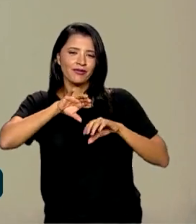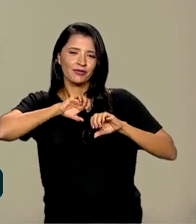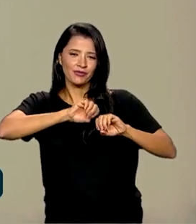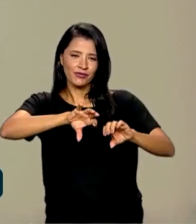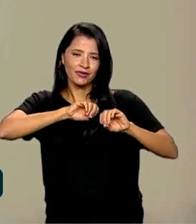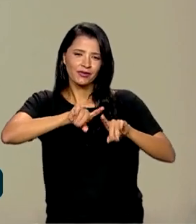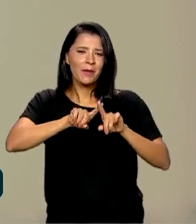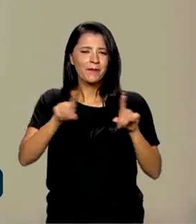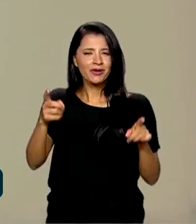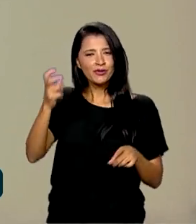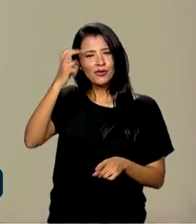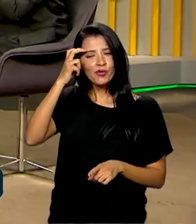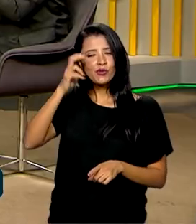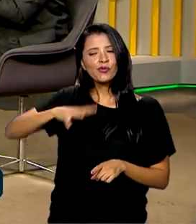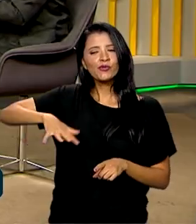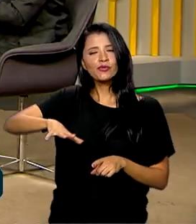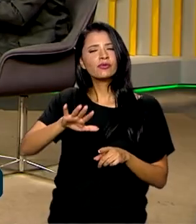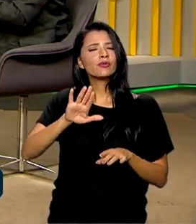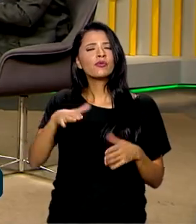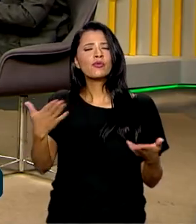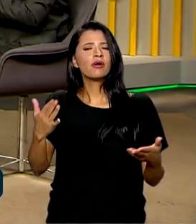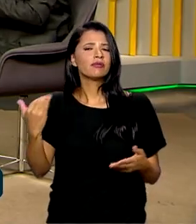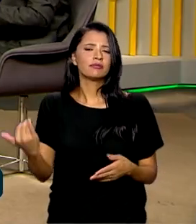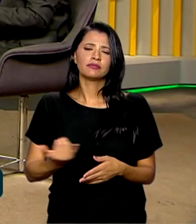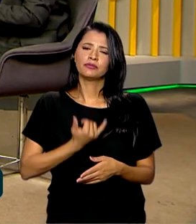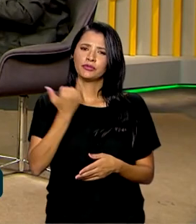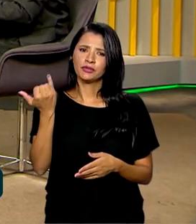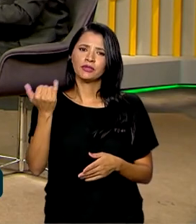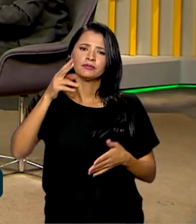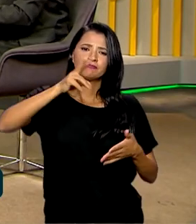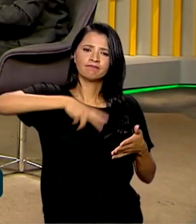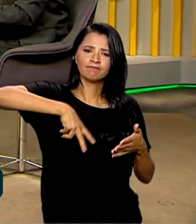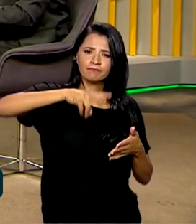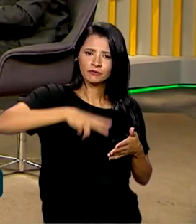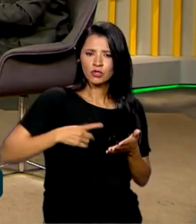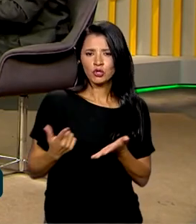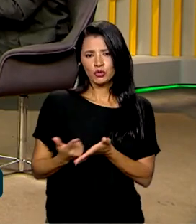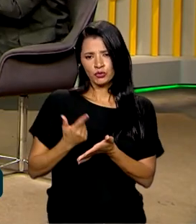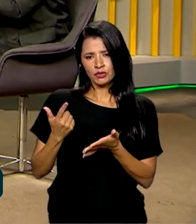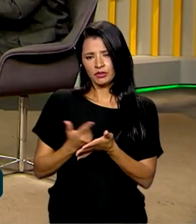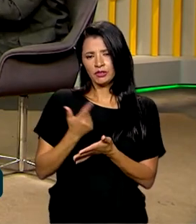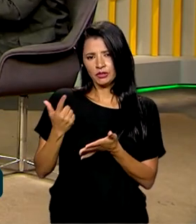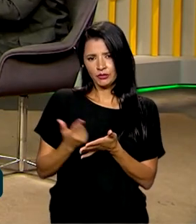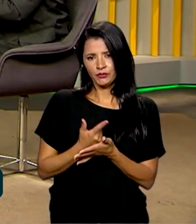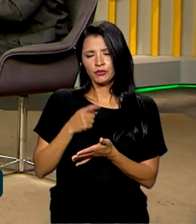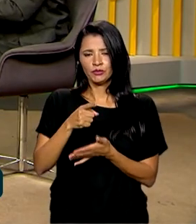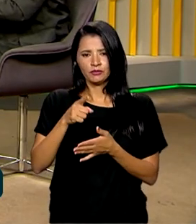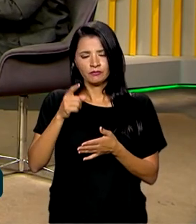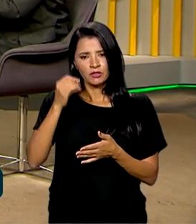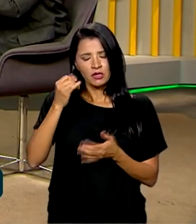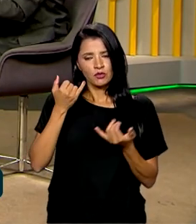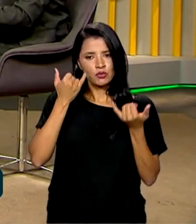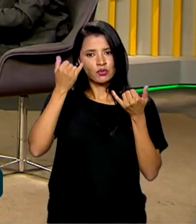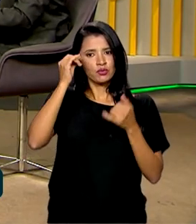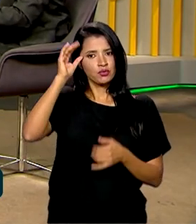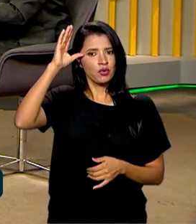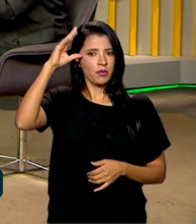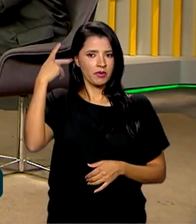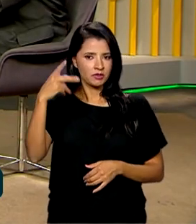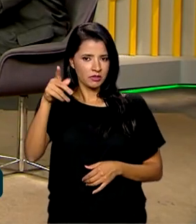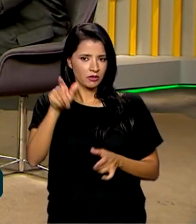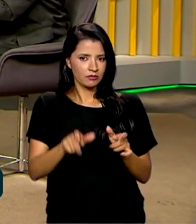vista da cultura, qual a importância da leitura, do livro, basicamente, na formação das pessoas? E o que mais